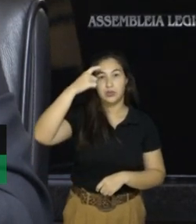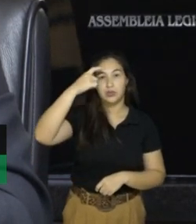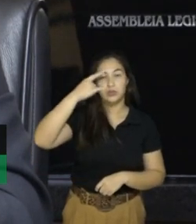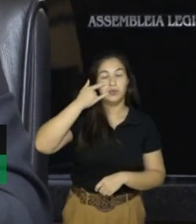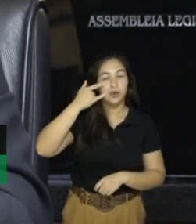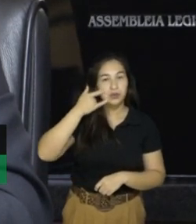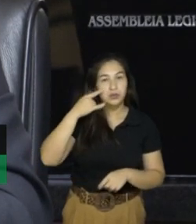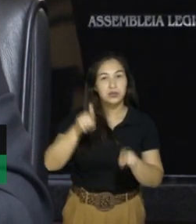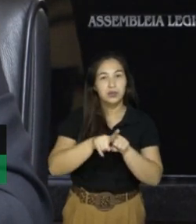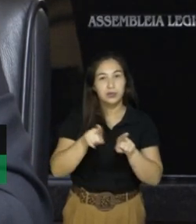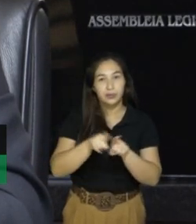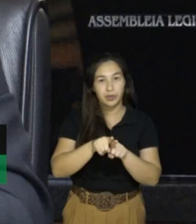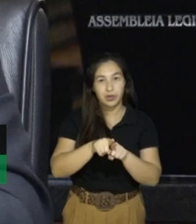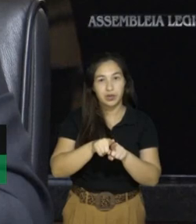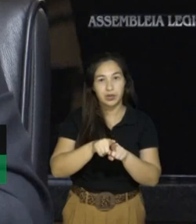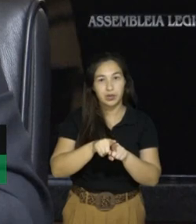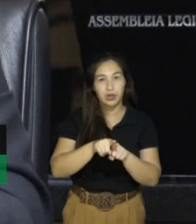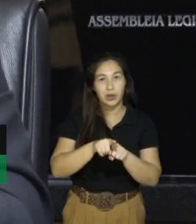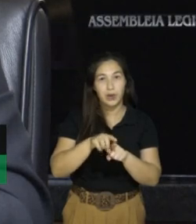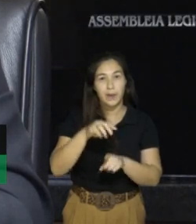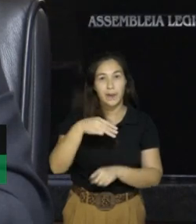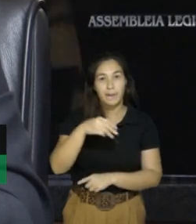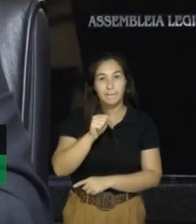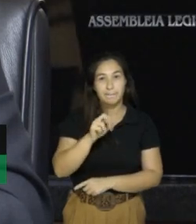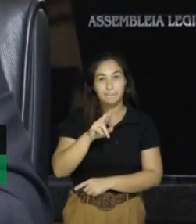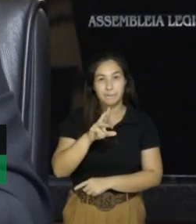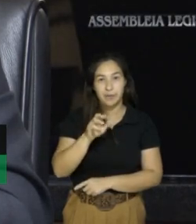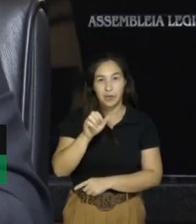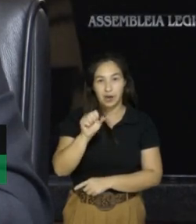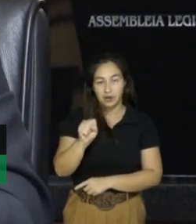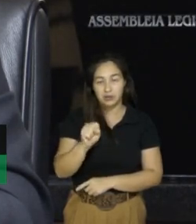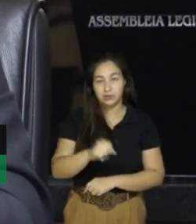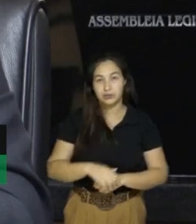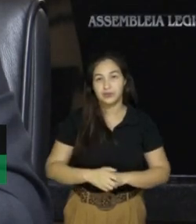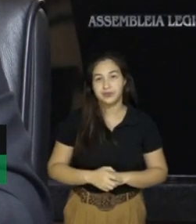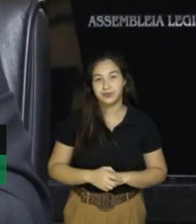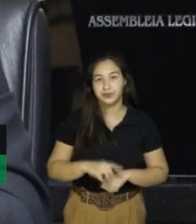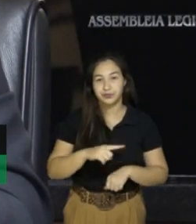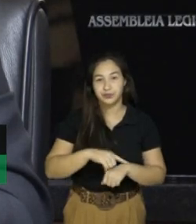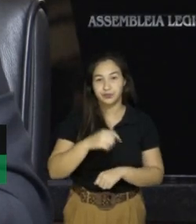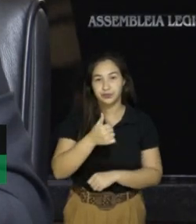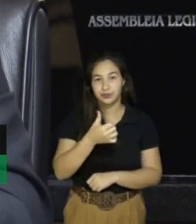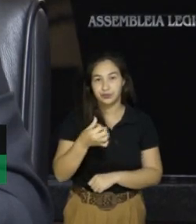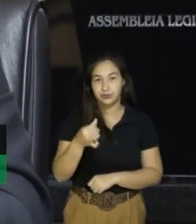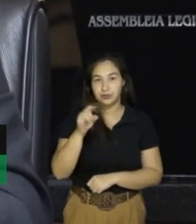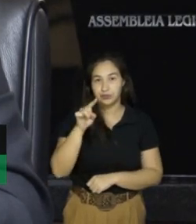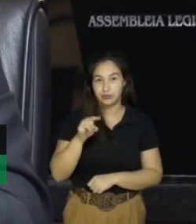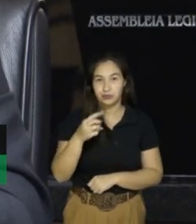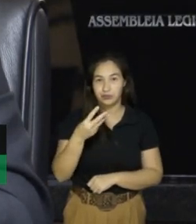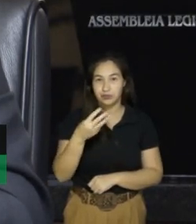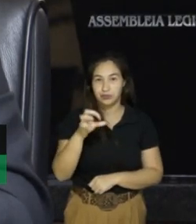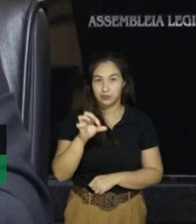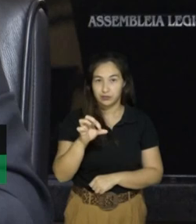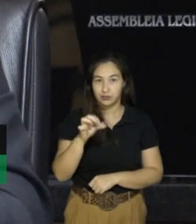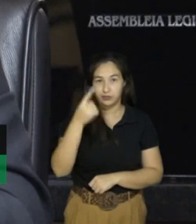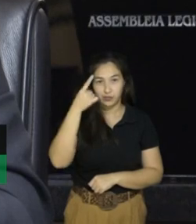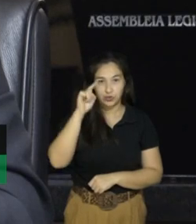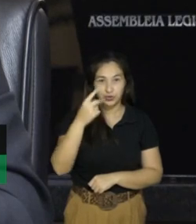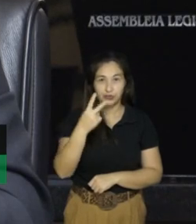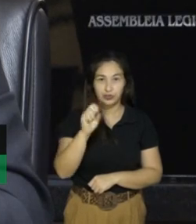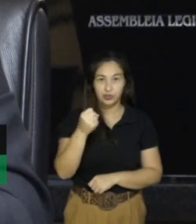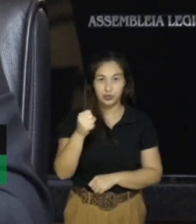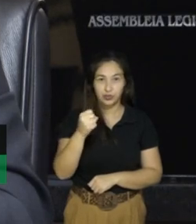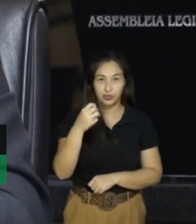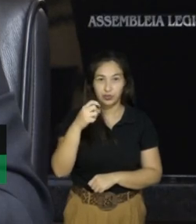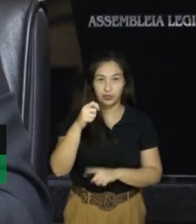e Marcos da Rosa às 16:30 do dia 28 do mês de março